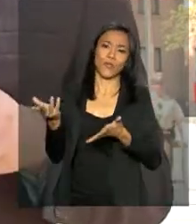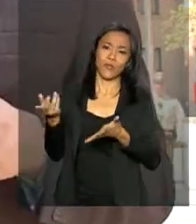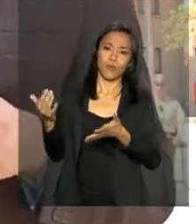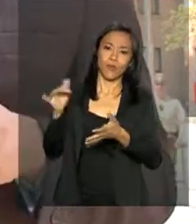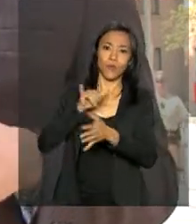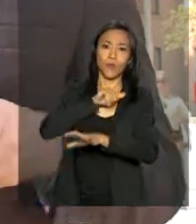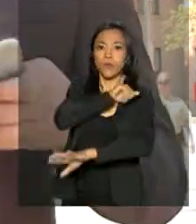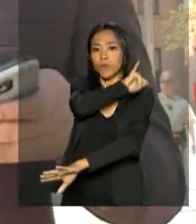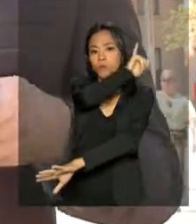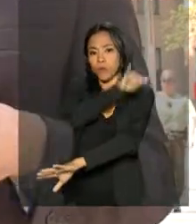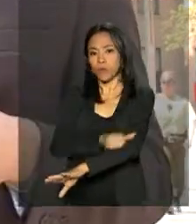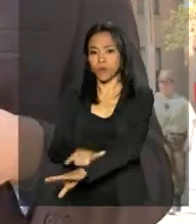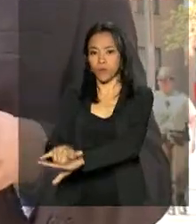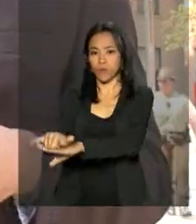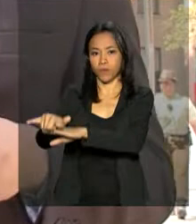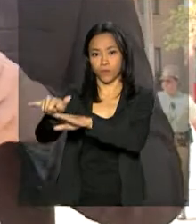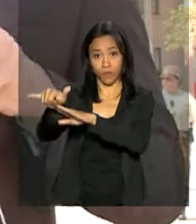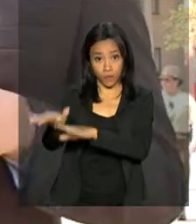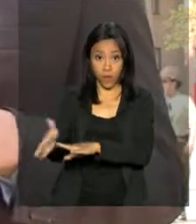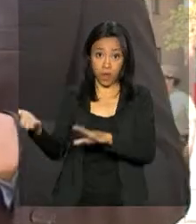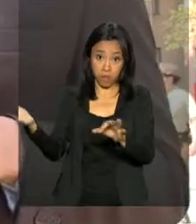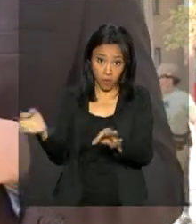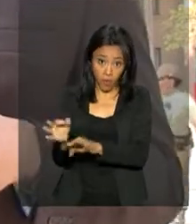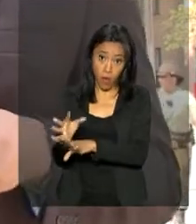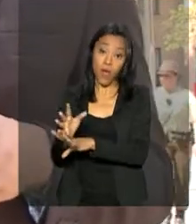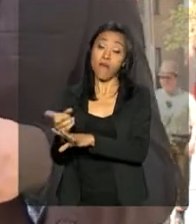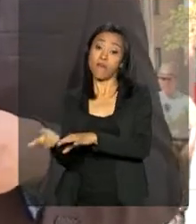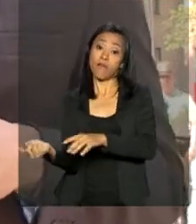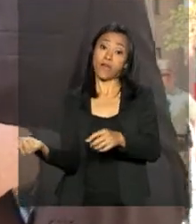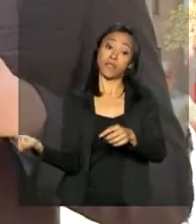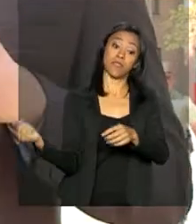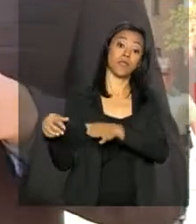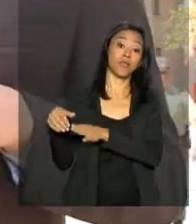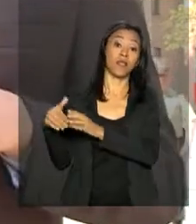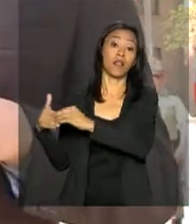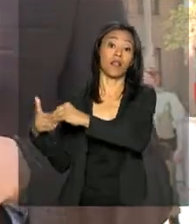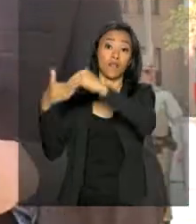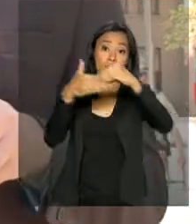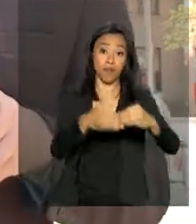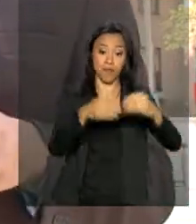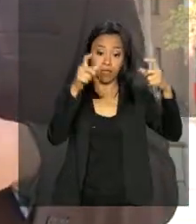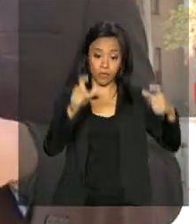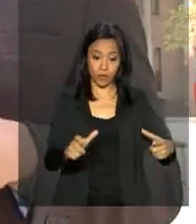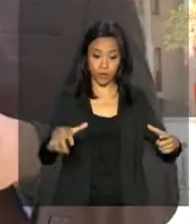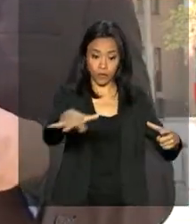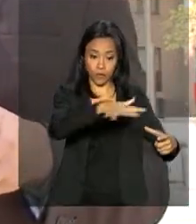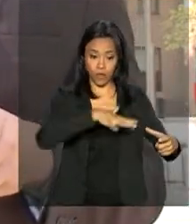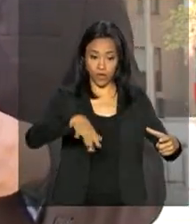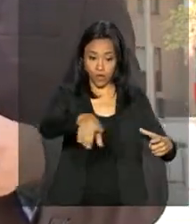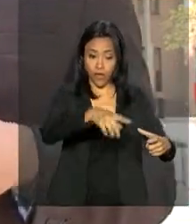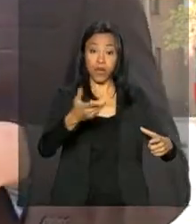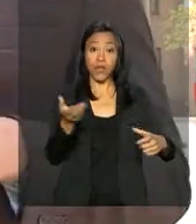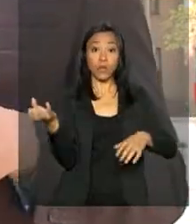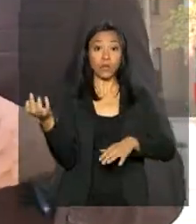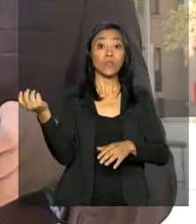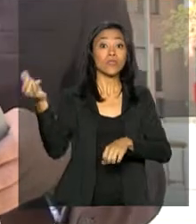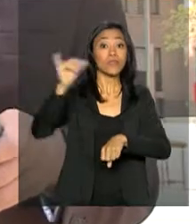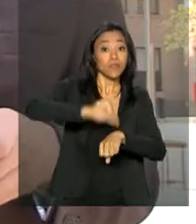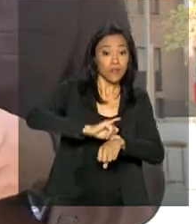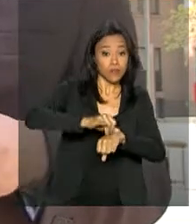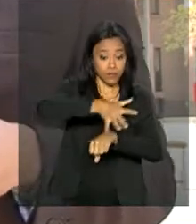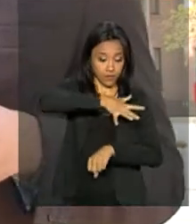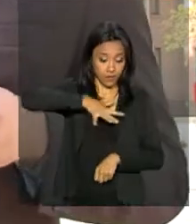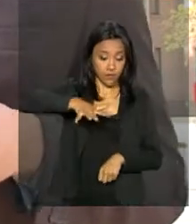santiago de lá ele vem direto aqui para esta praça é a praça da cidadania que fica no centro da capital chilena aqui